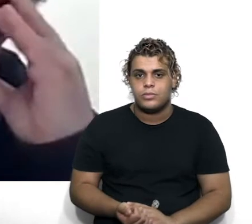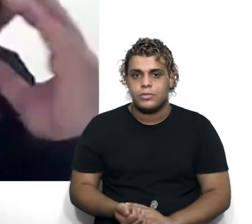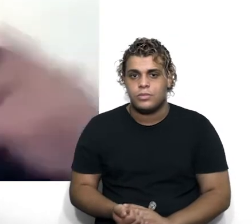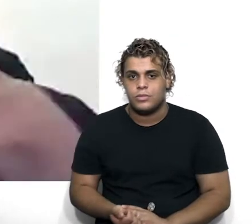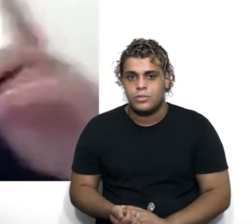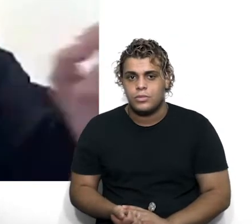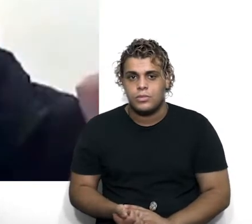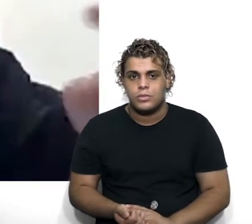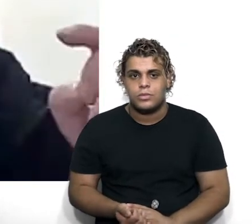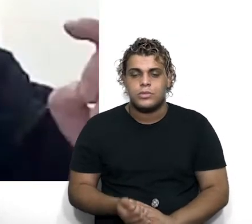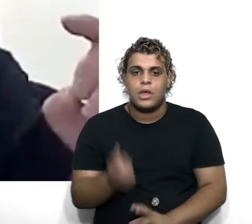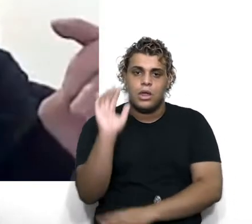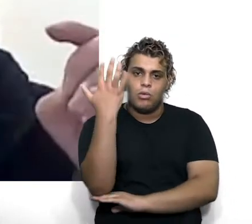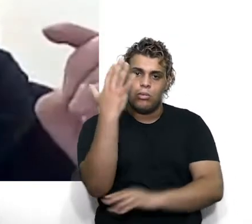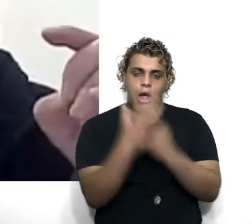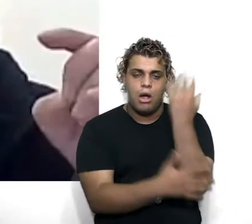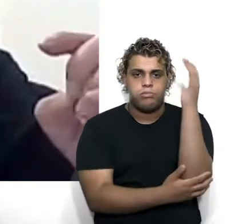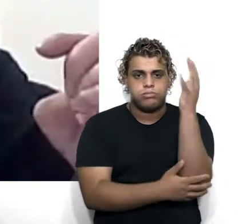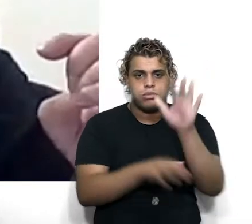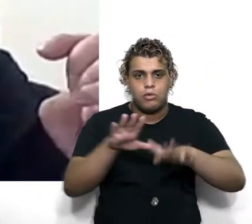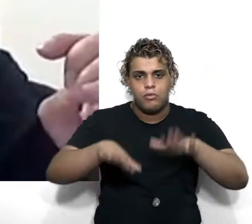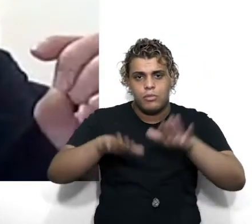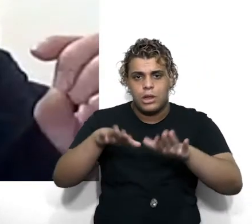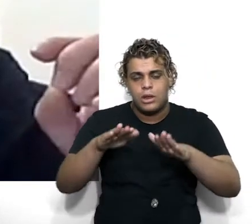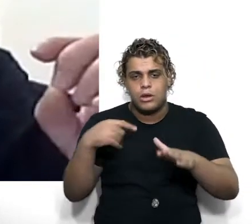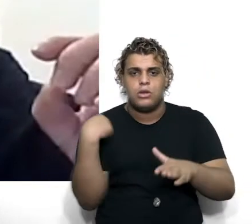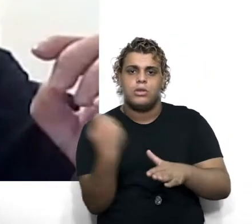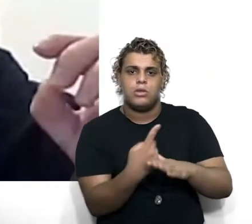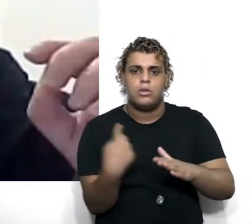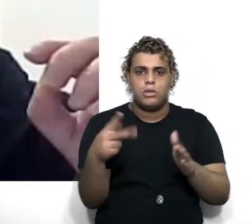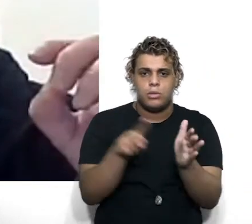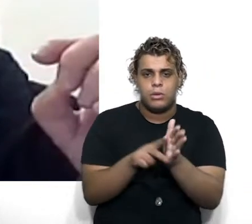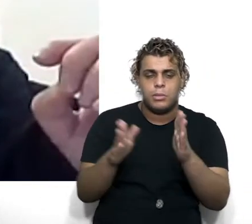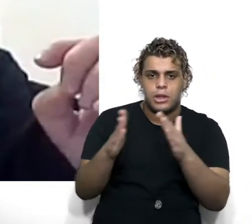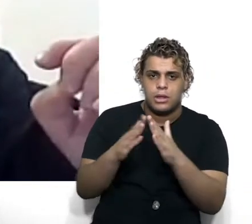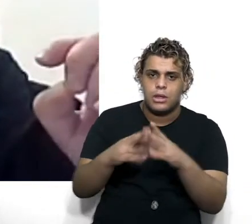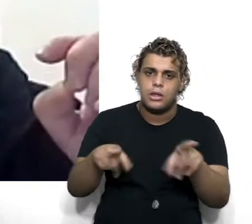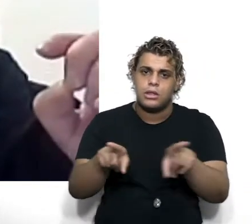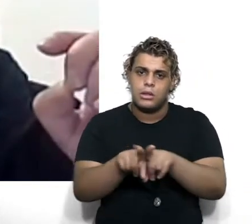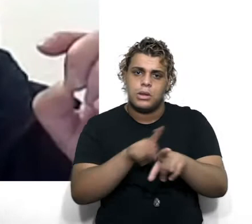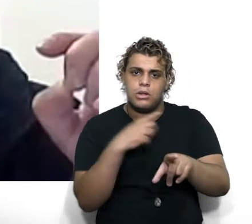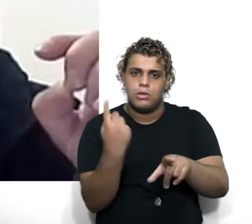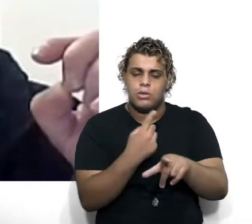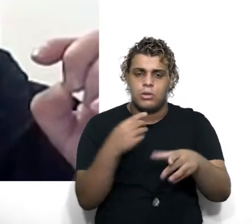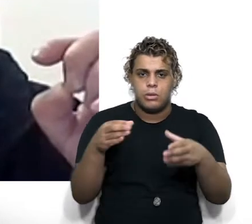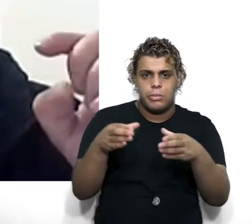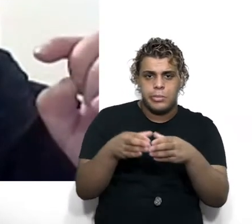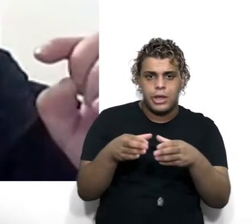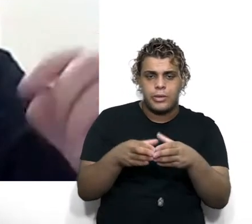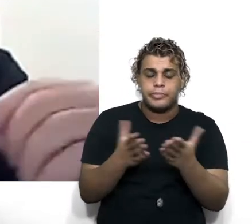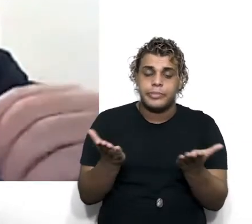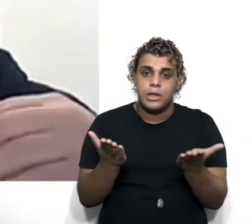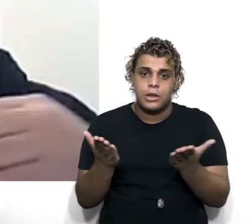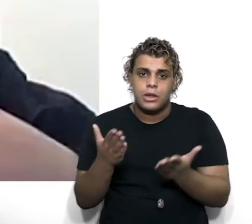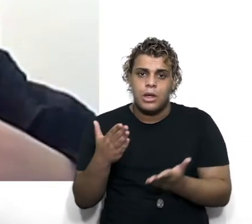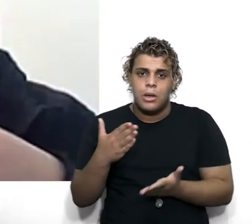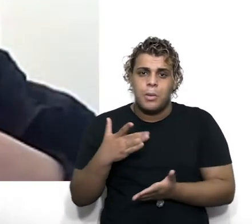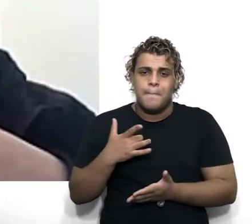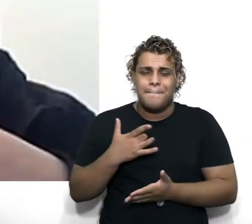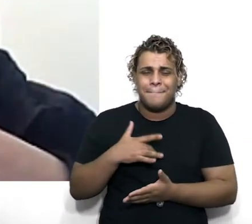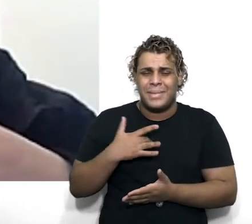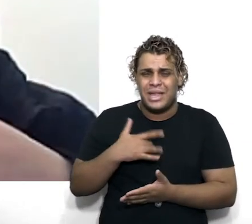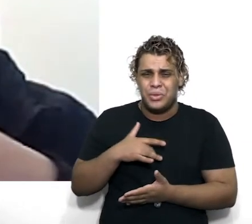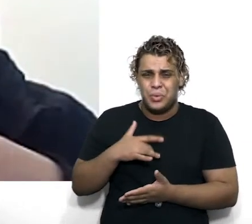nossa casa, o nosso bairro, mas é um pântano e portanto eu tenho mais medo e